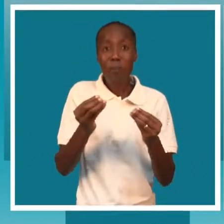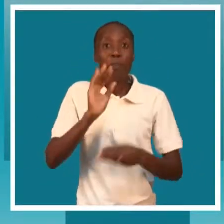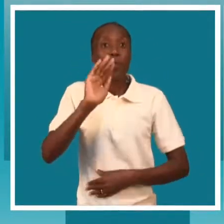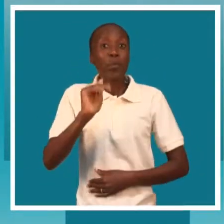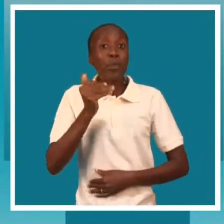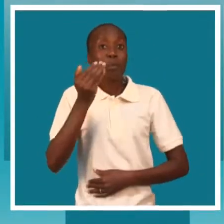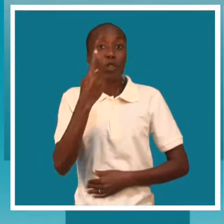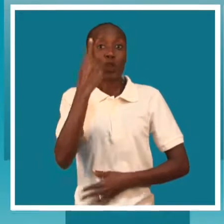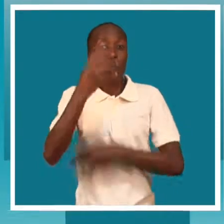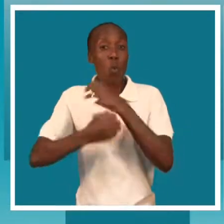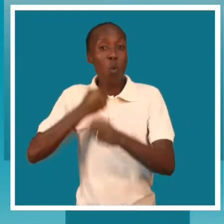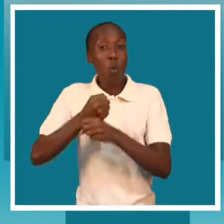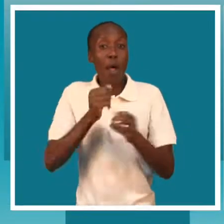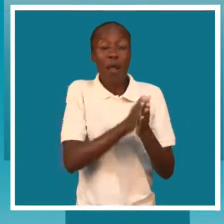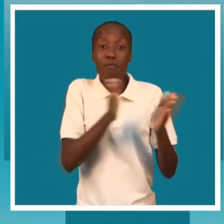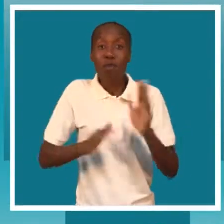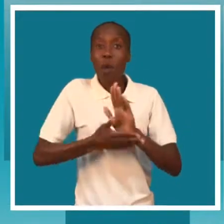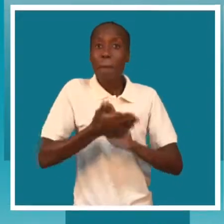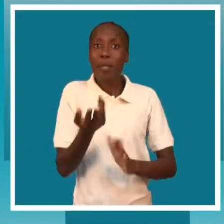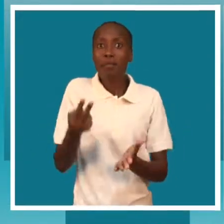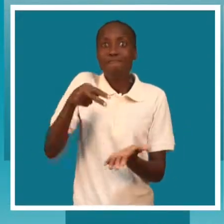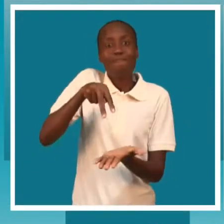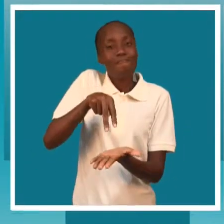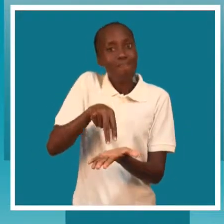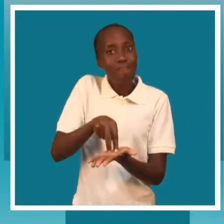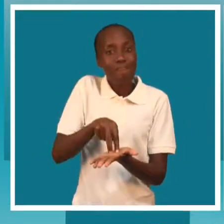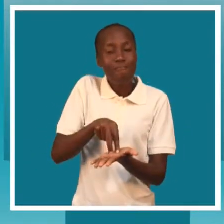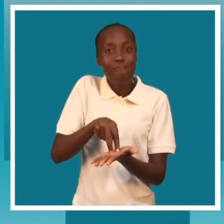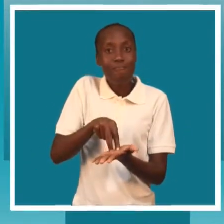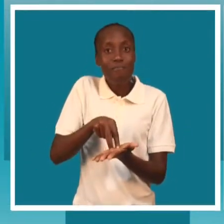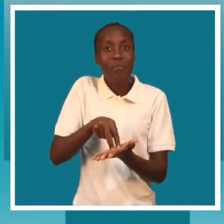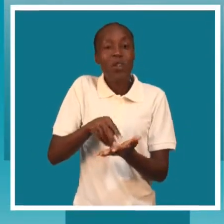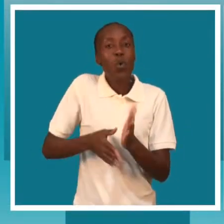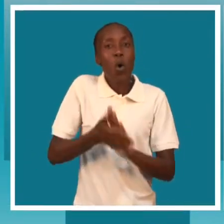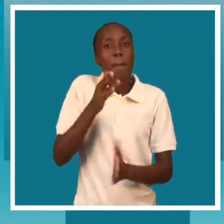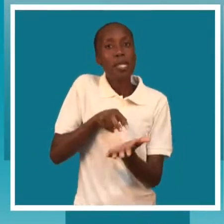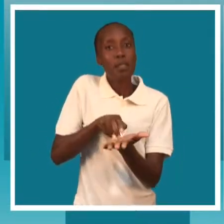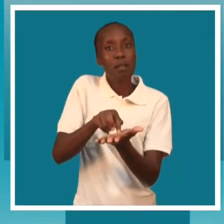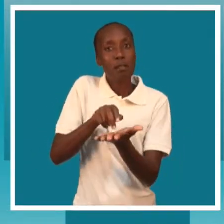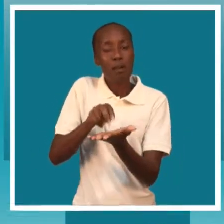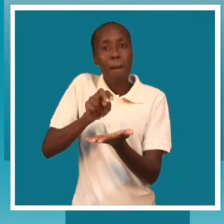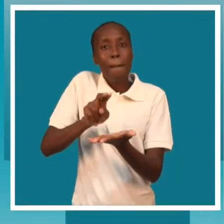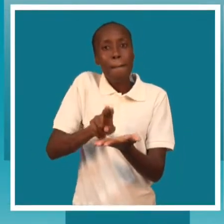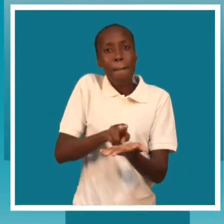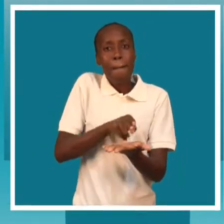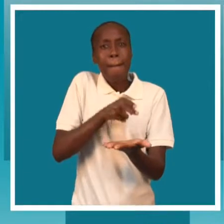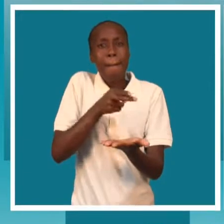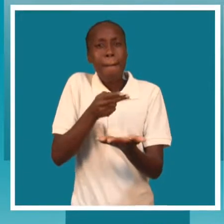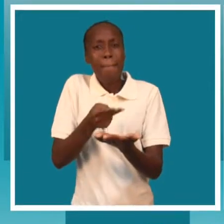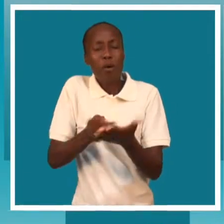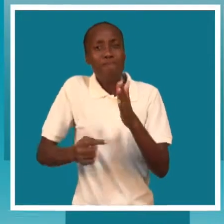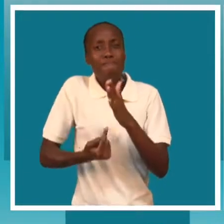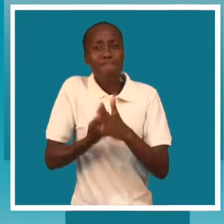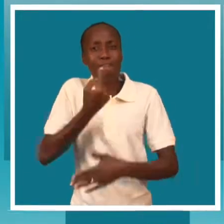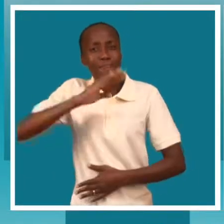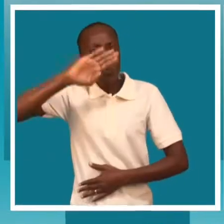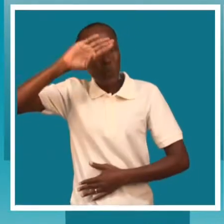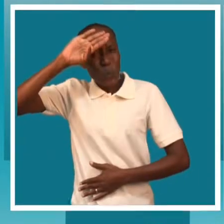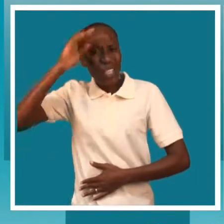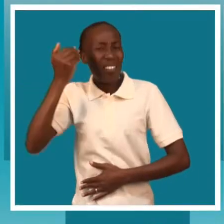Passou aquilo. Então já com um ano, quando já estava tentando levantar para andar, caiu